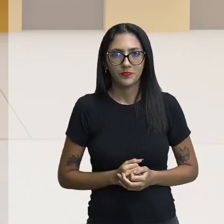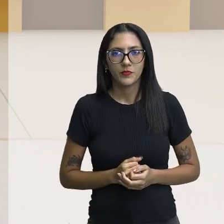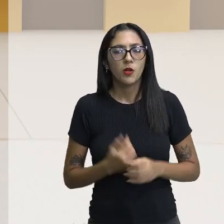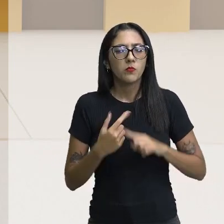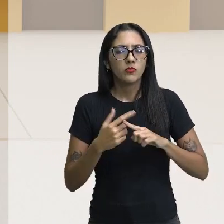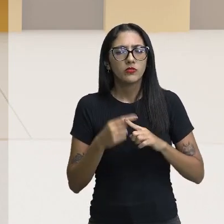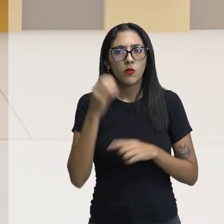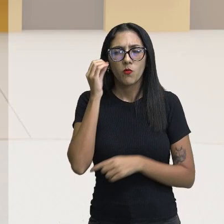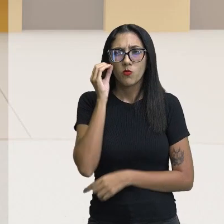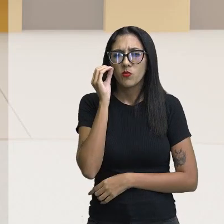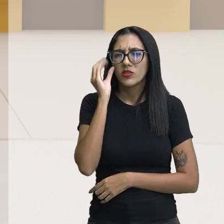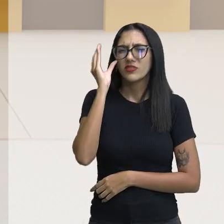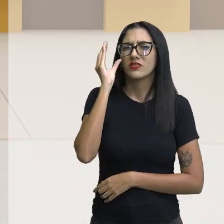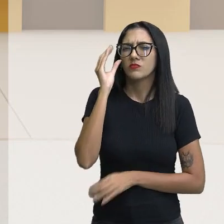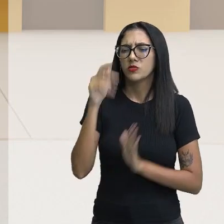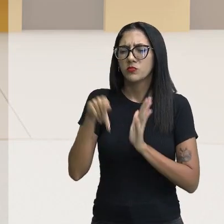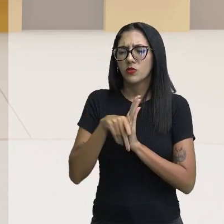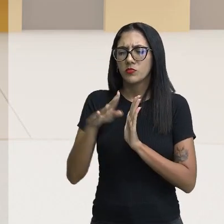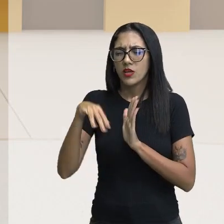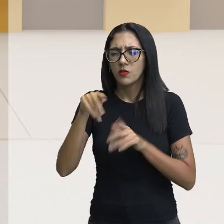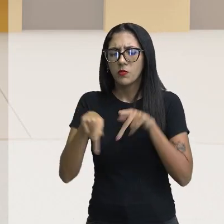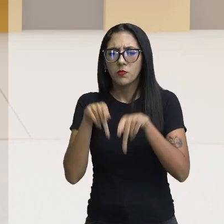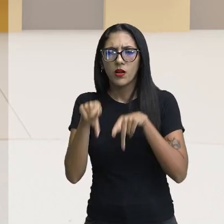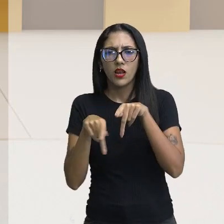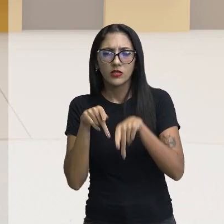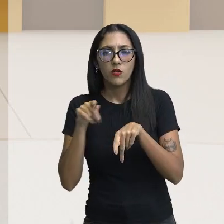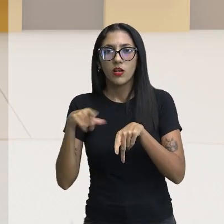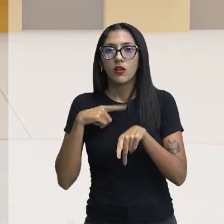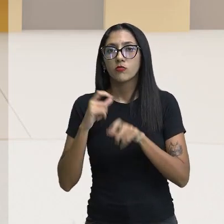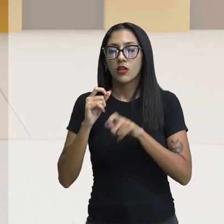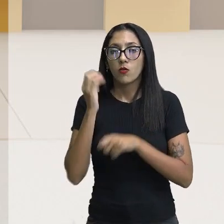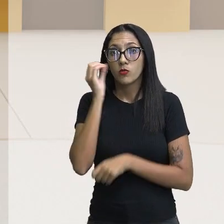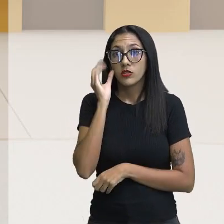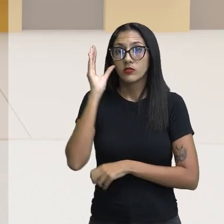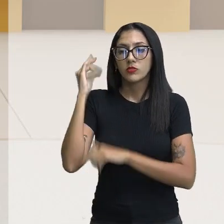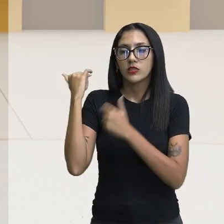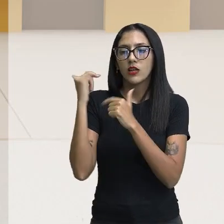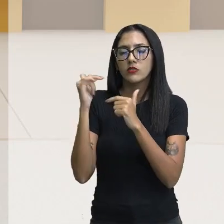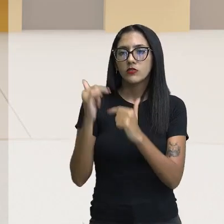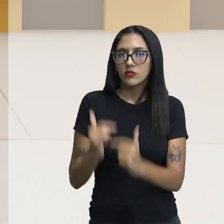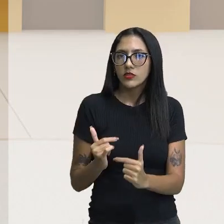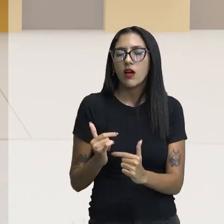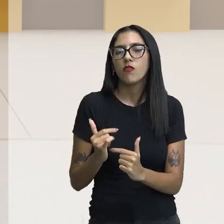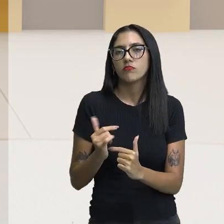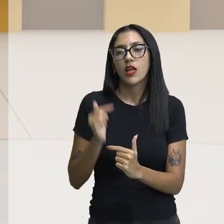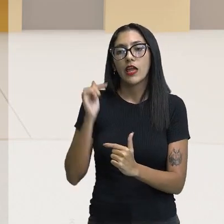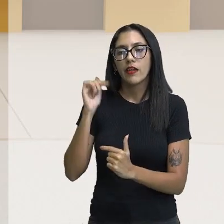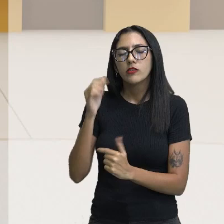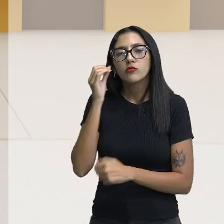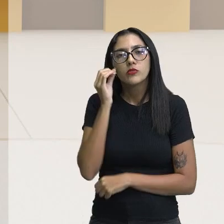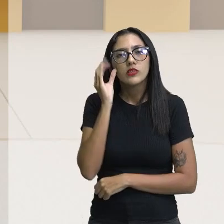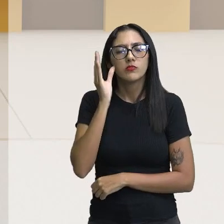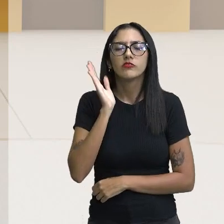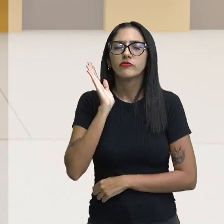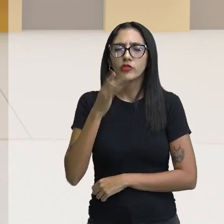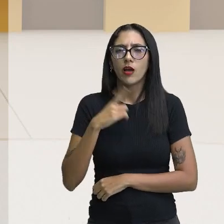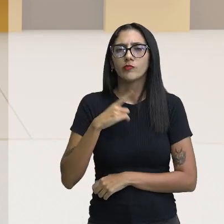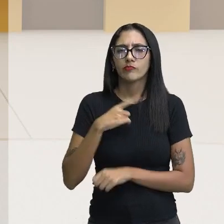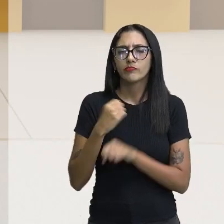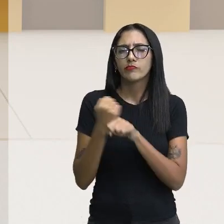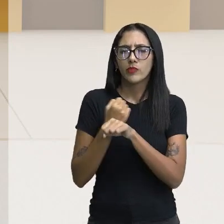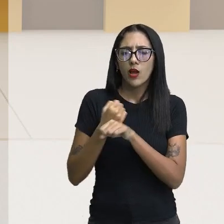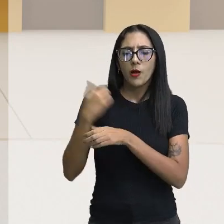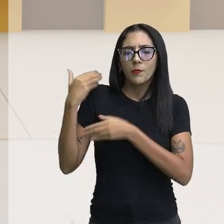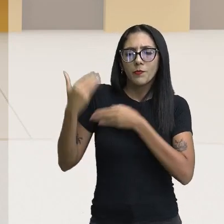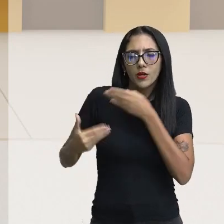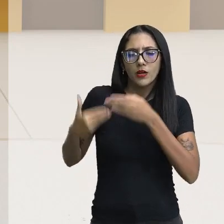do conhecimento popular, é aquele conhecimento tradicional, é aquele conhecimento que vem sendo repassado